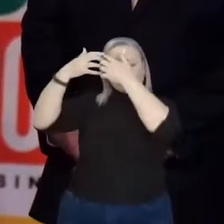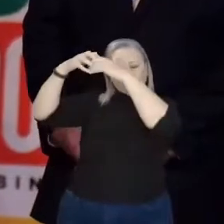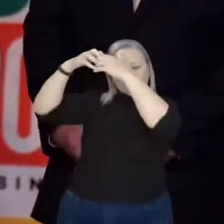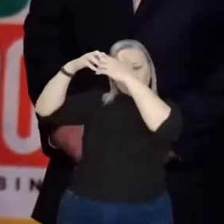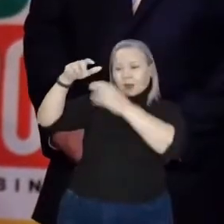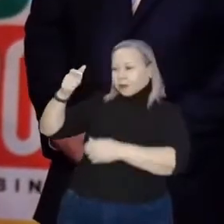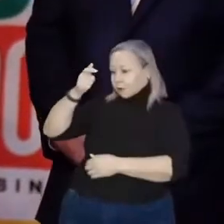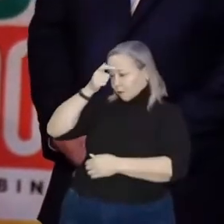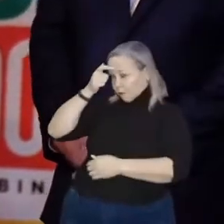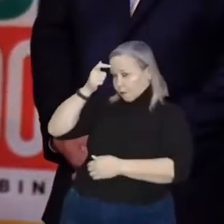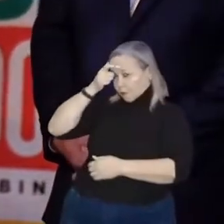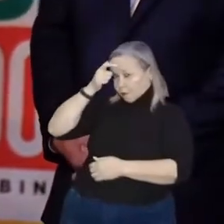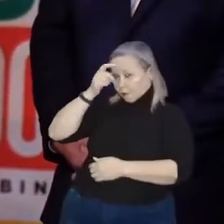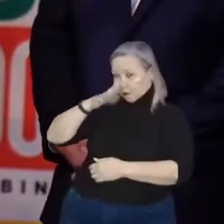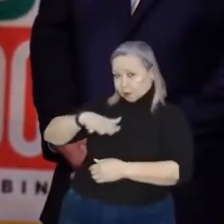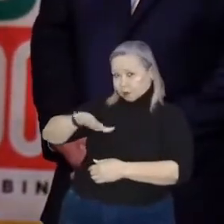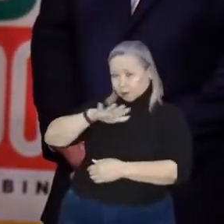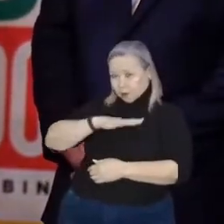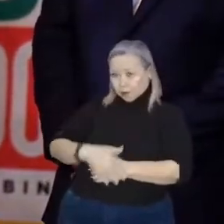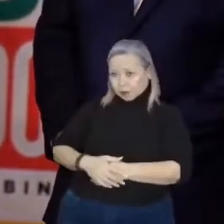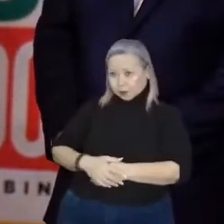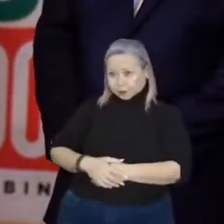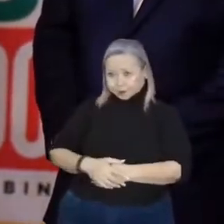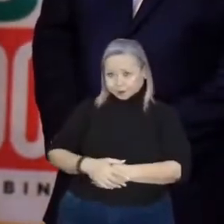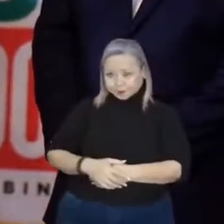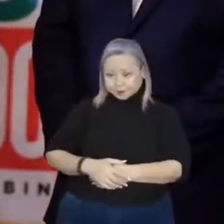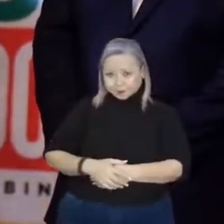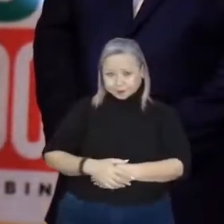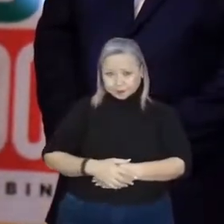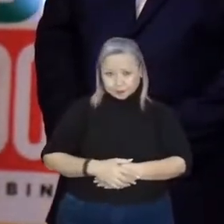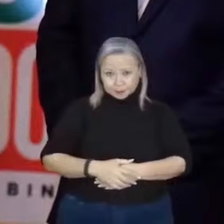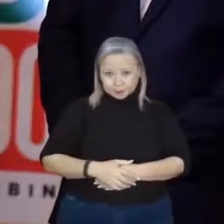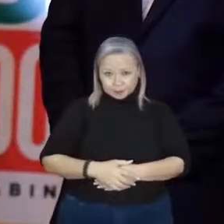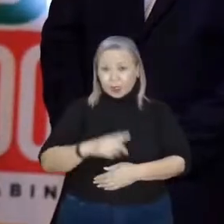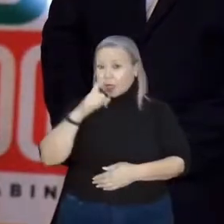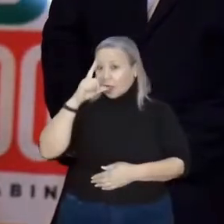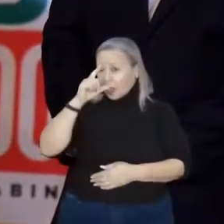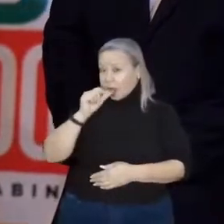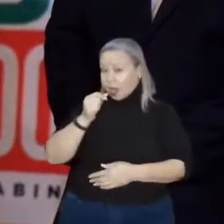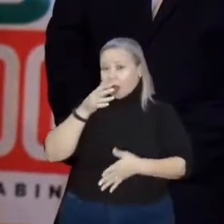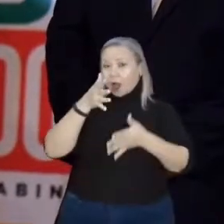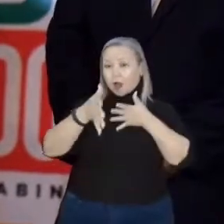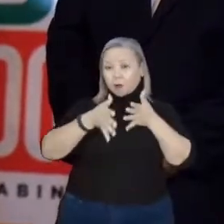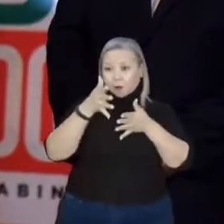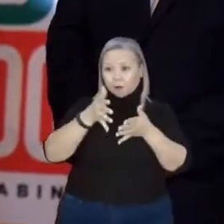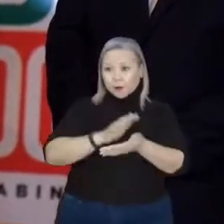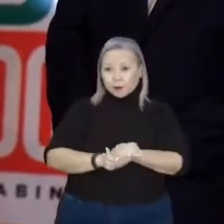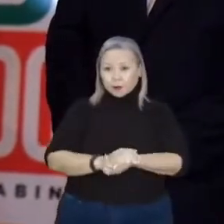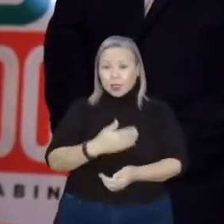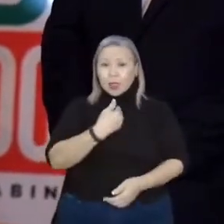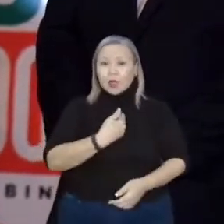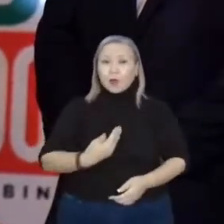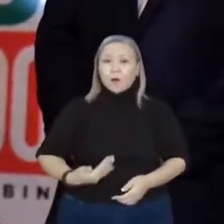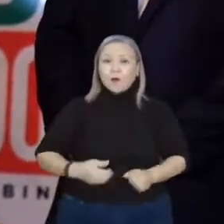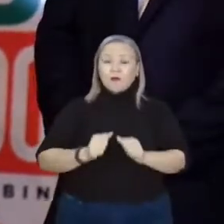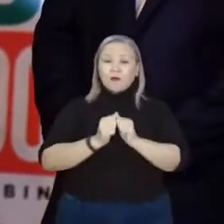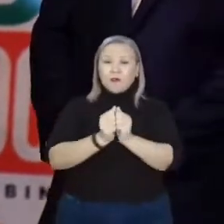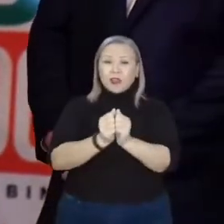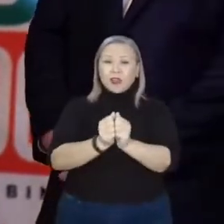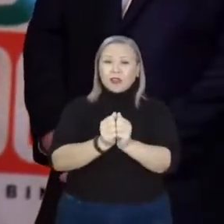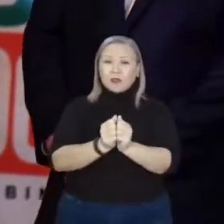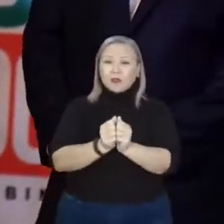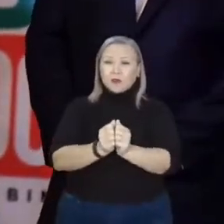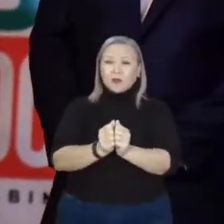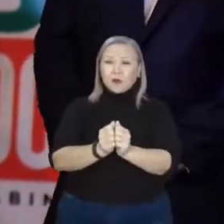que o Alckmin, até não sei se ele já falou, mas é um governo com o corpo muito grande e a cabeça